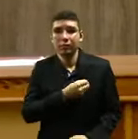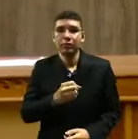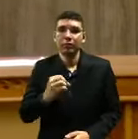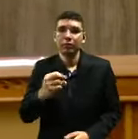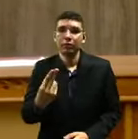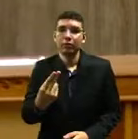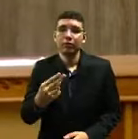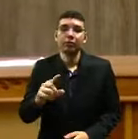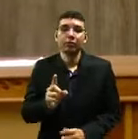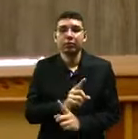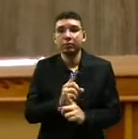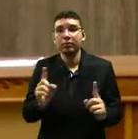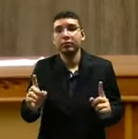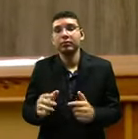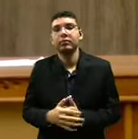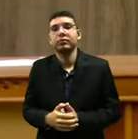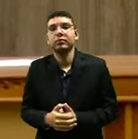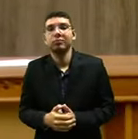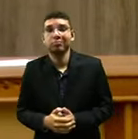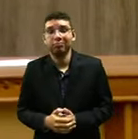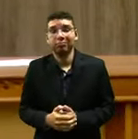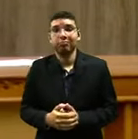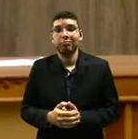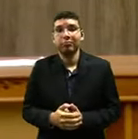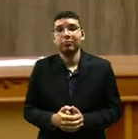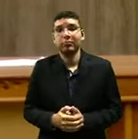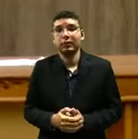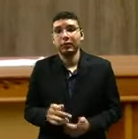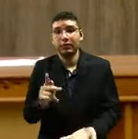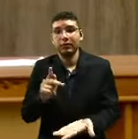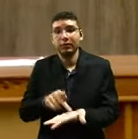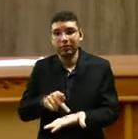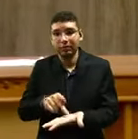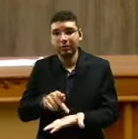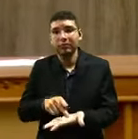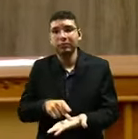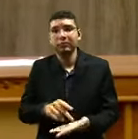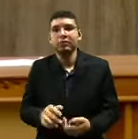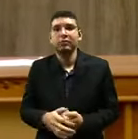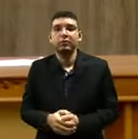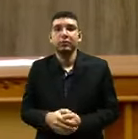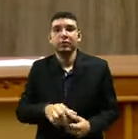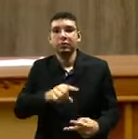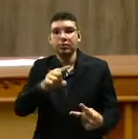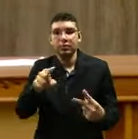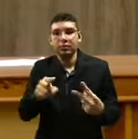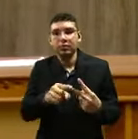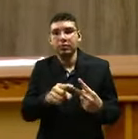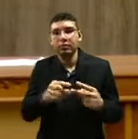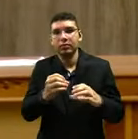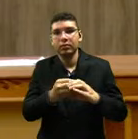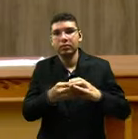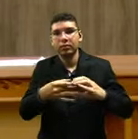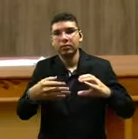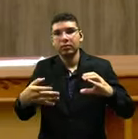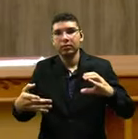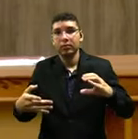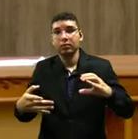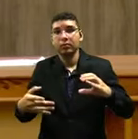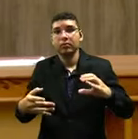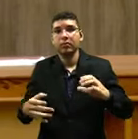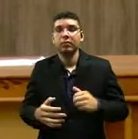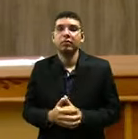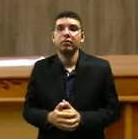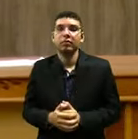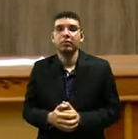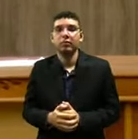Eita meus irmãos é negócio sério segunda característica do ouvinte ao pé do caminho desculpas eu